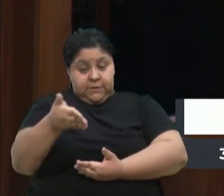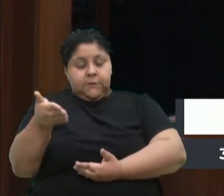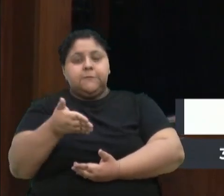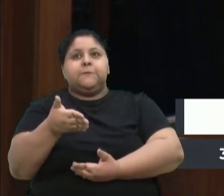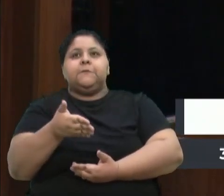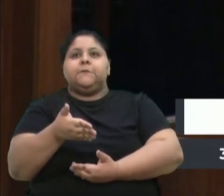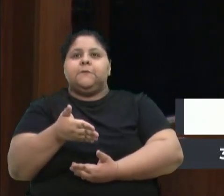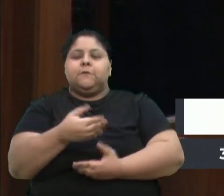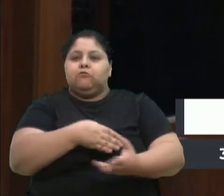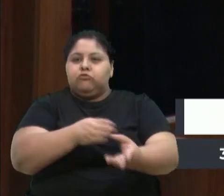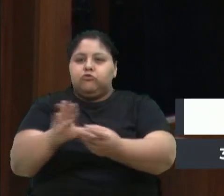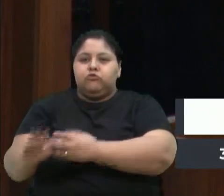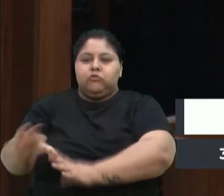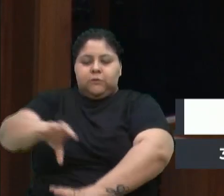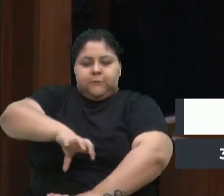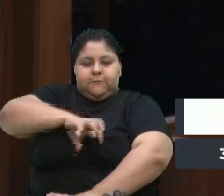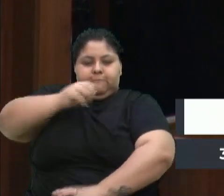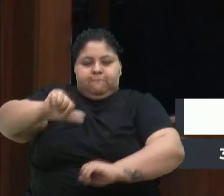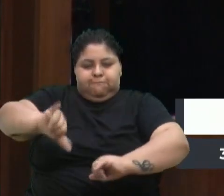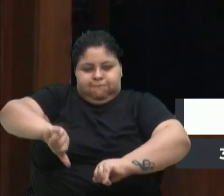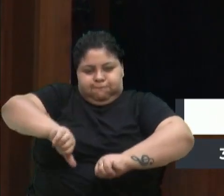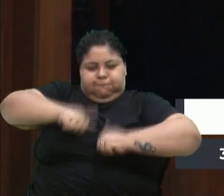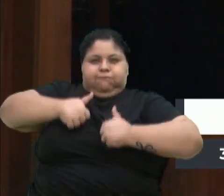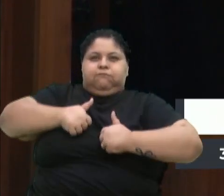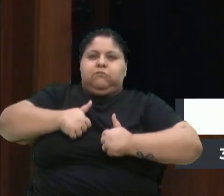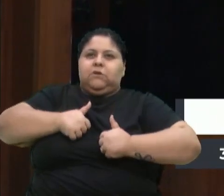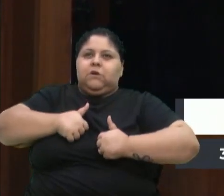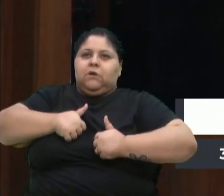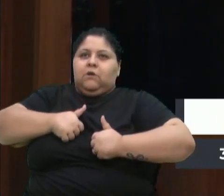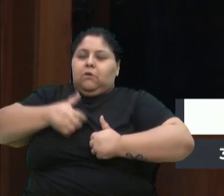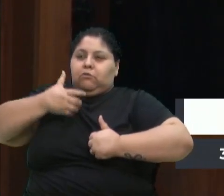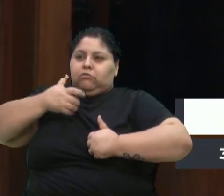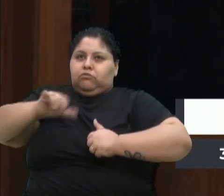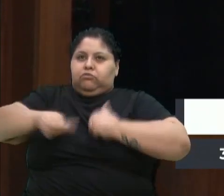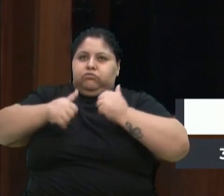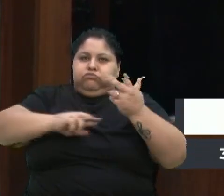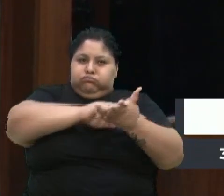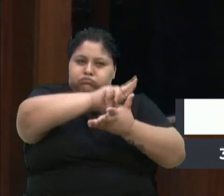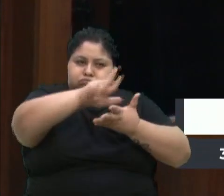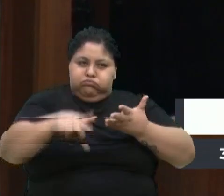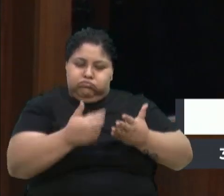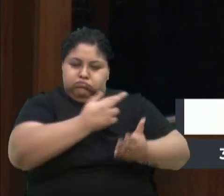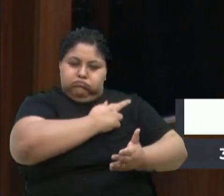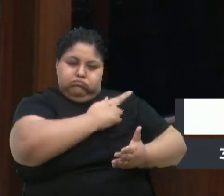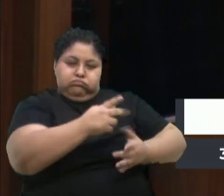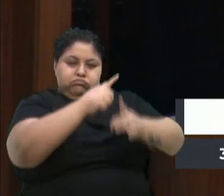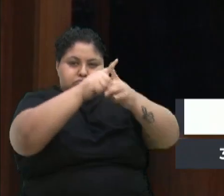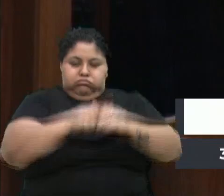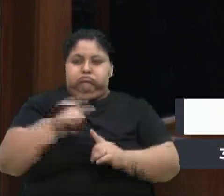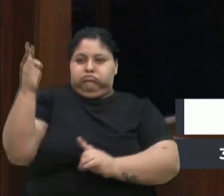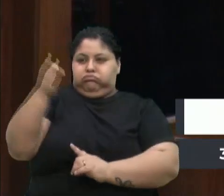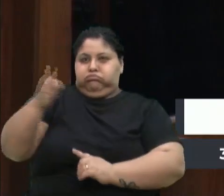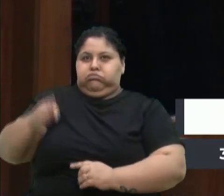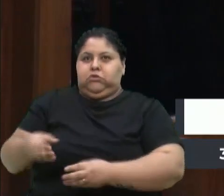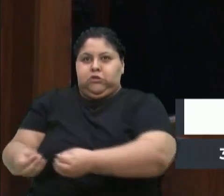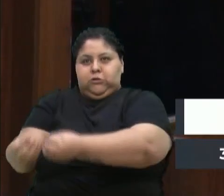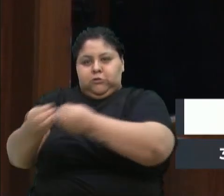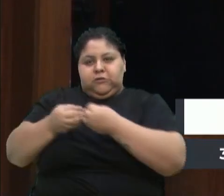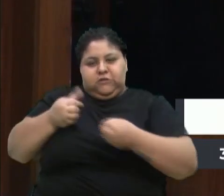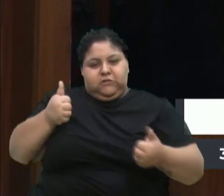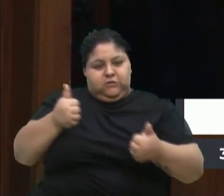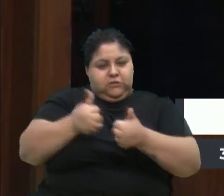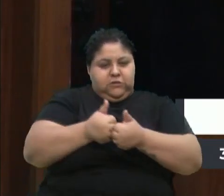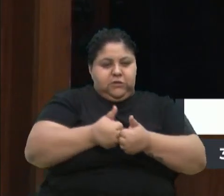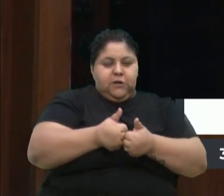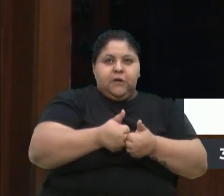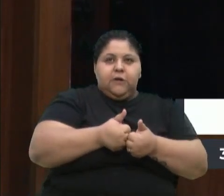que com muita dedicação, superando as adversidades, nos representaram no Campeonato Brasileiro e trouxeram na bagagem muito